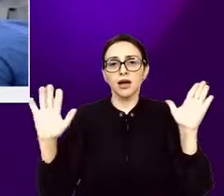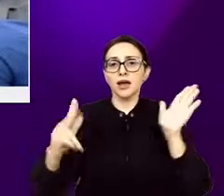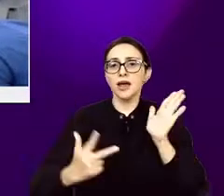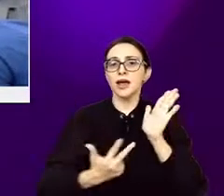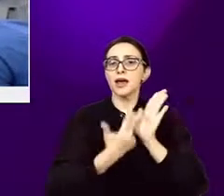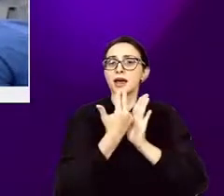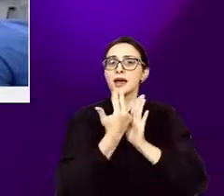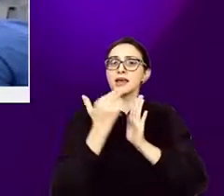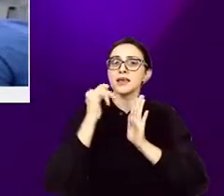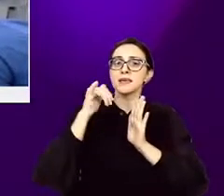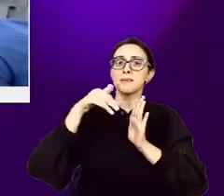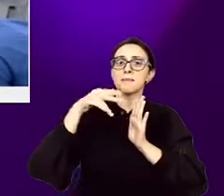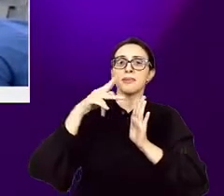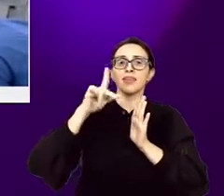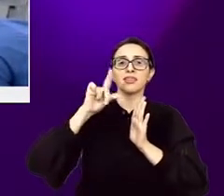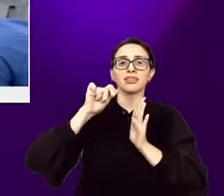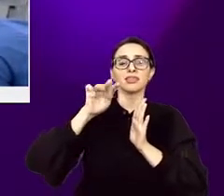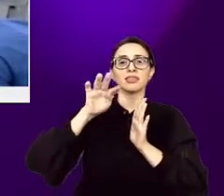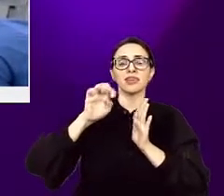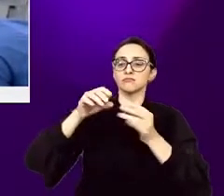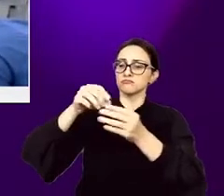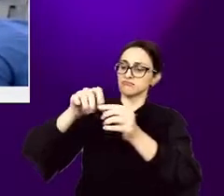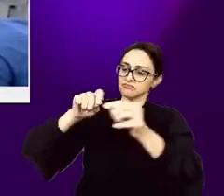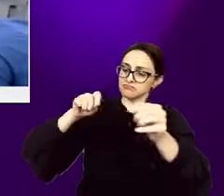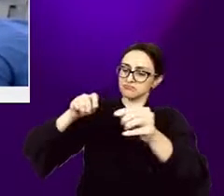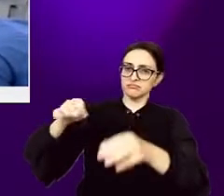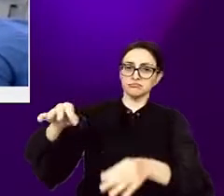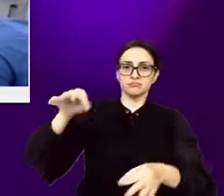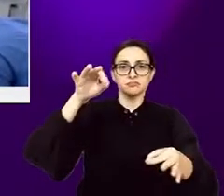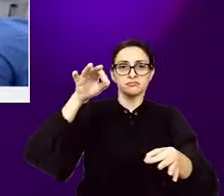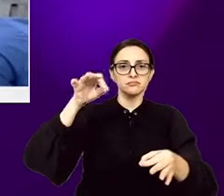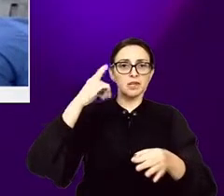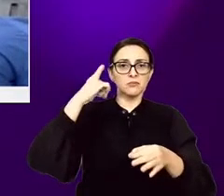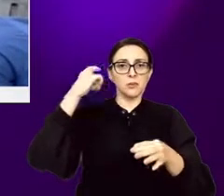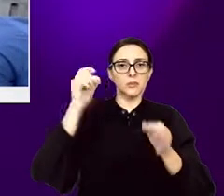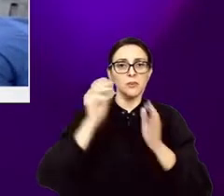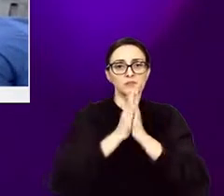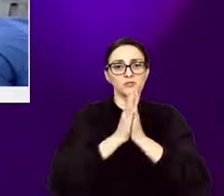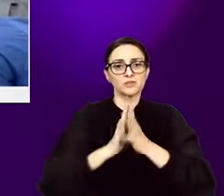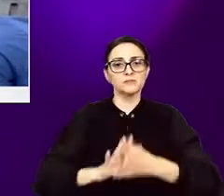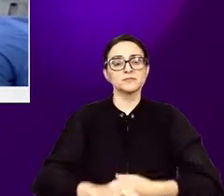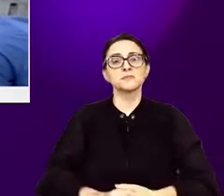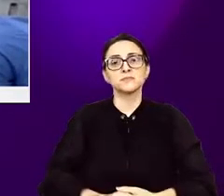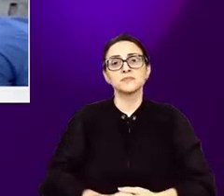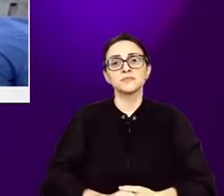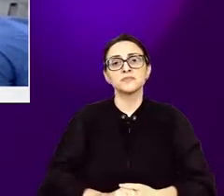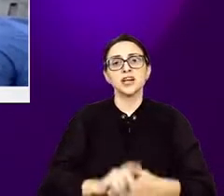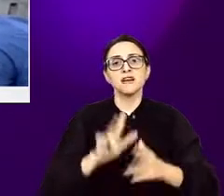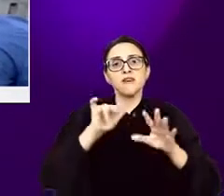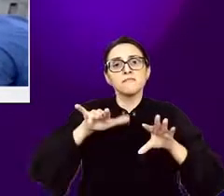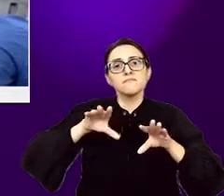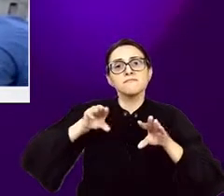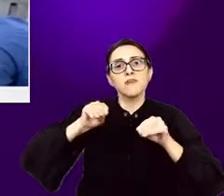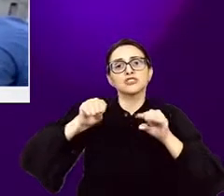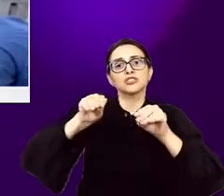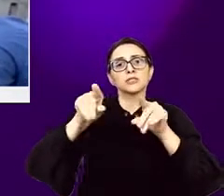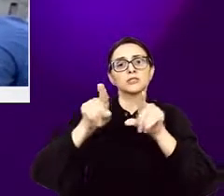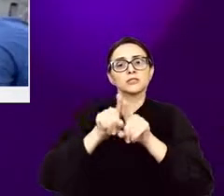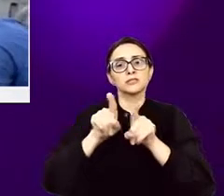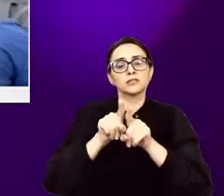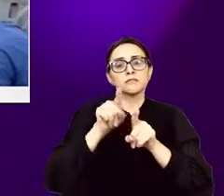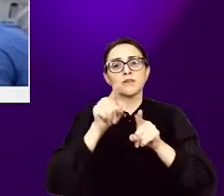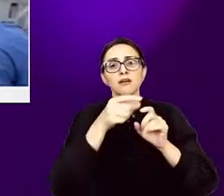o Oswaldo falou, a gente vai, se alguém puder tirar o som para mim também, a gente vai mexendo ali com